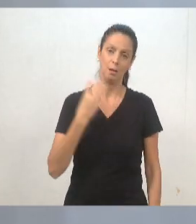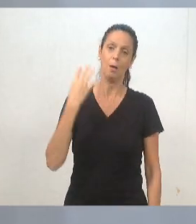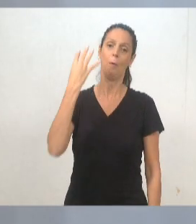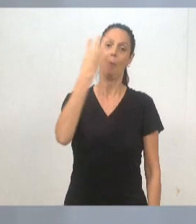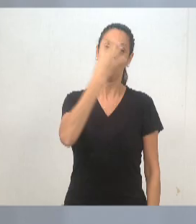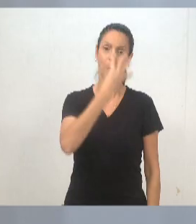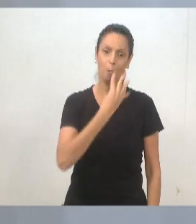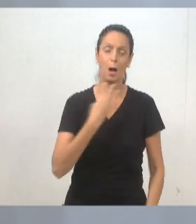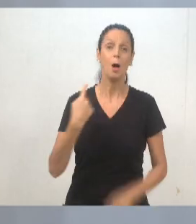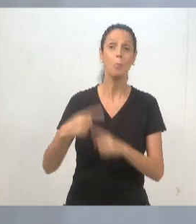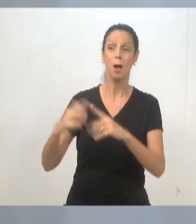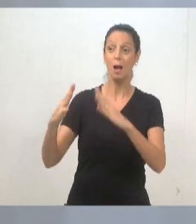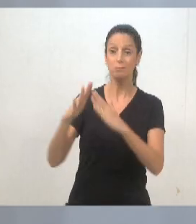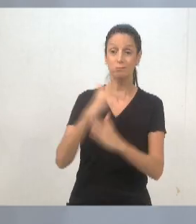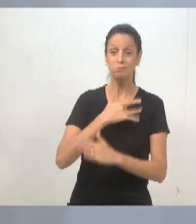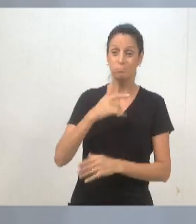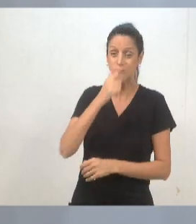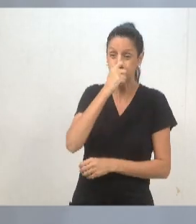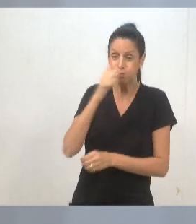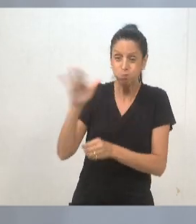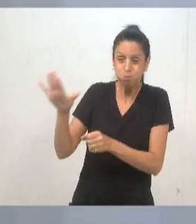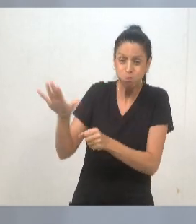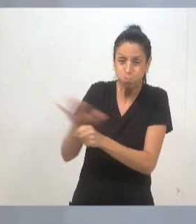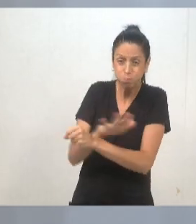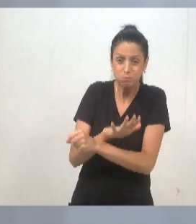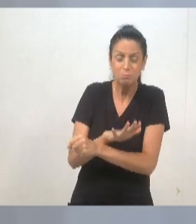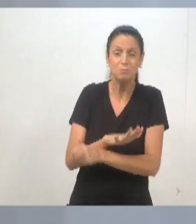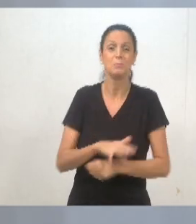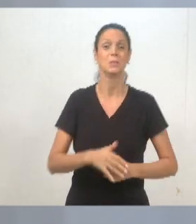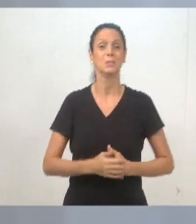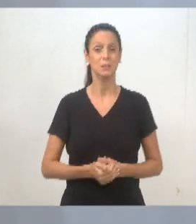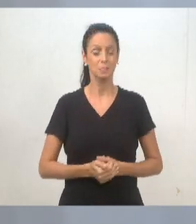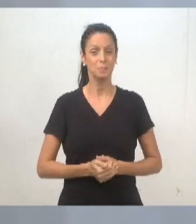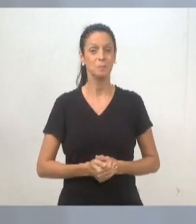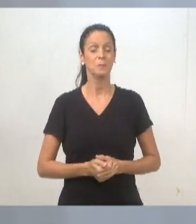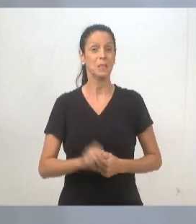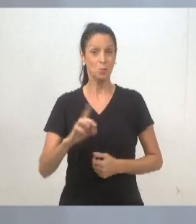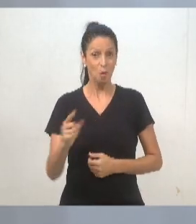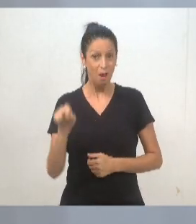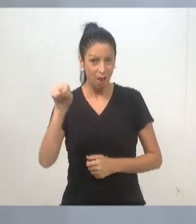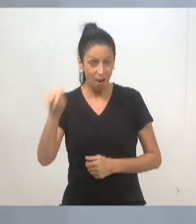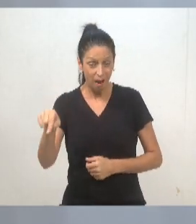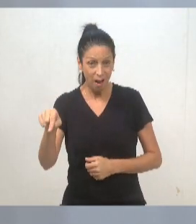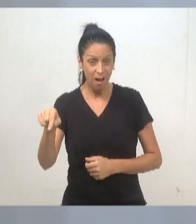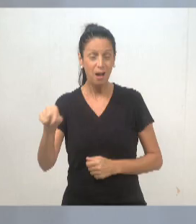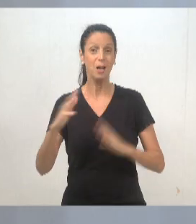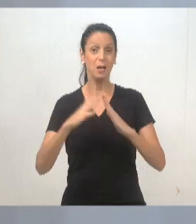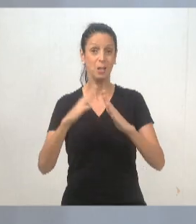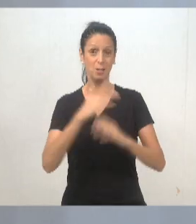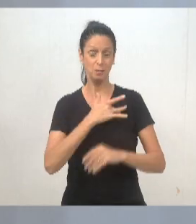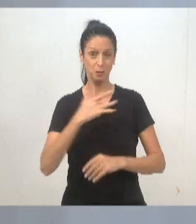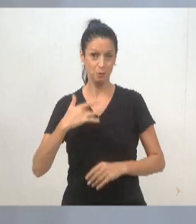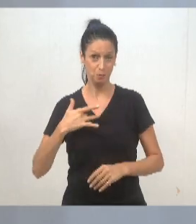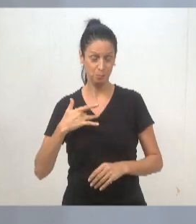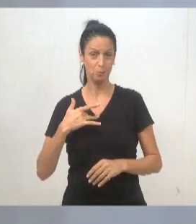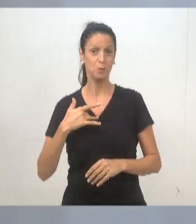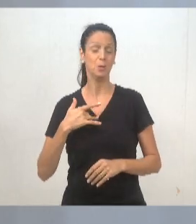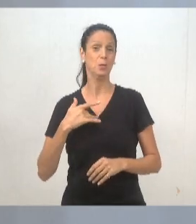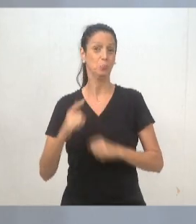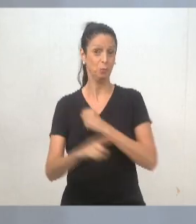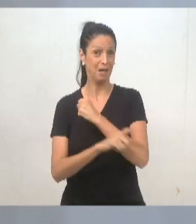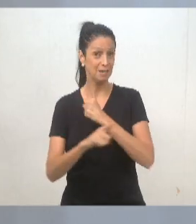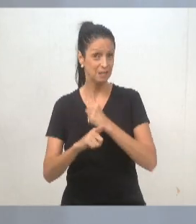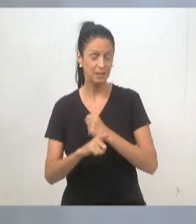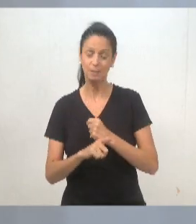porque o ambulatório estava lotado, e essa não é uma exceção do Ambulatório Geraldo Garcia, porque, infelizmente, a